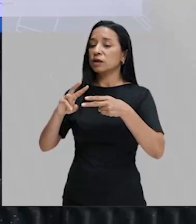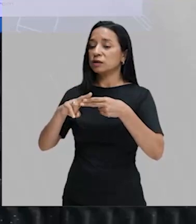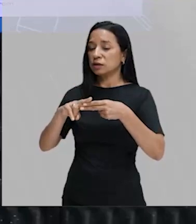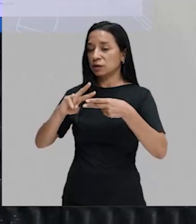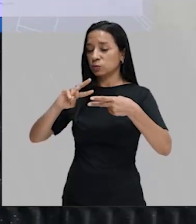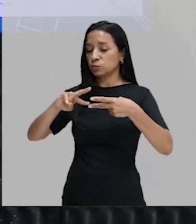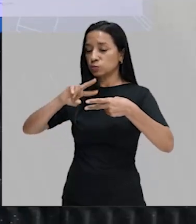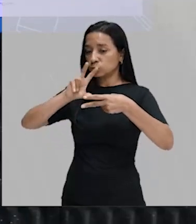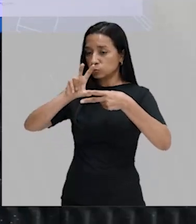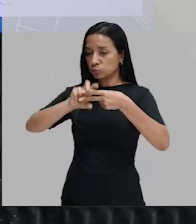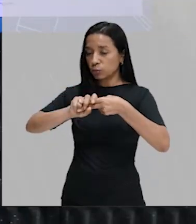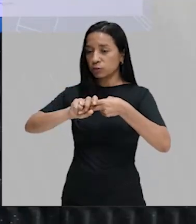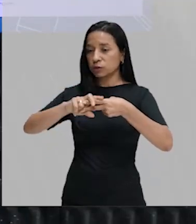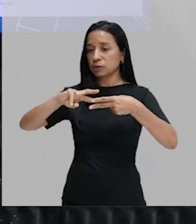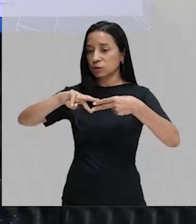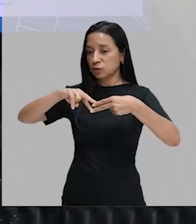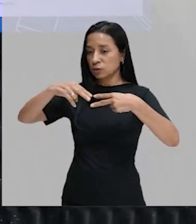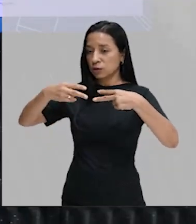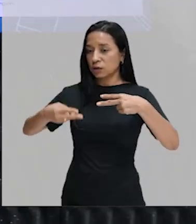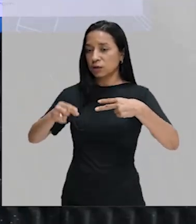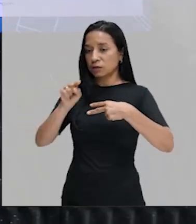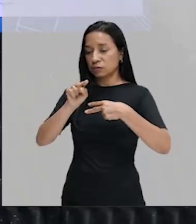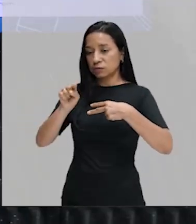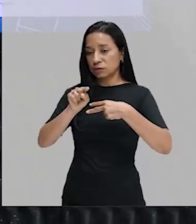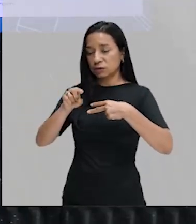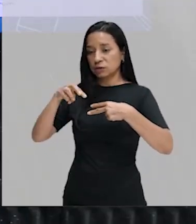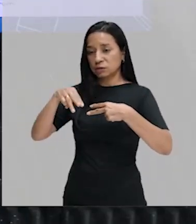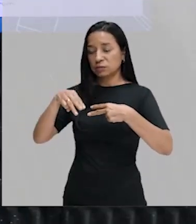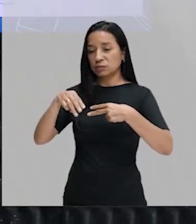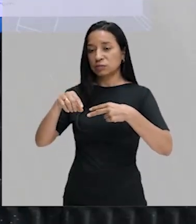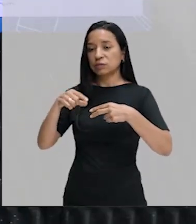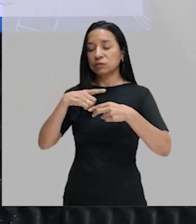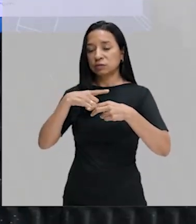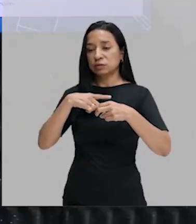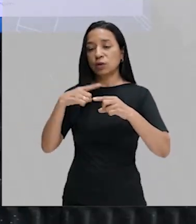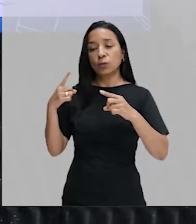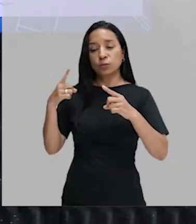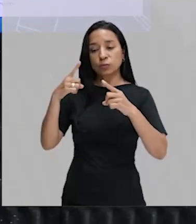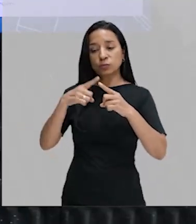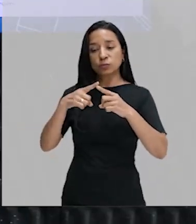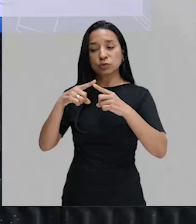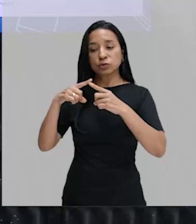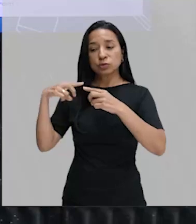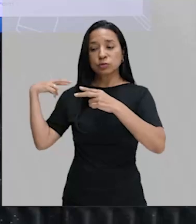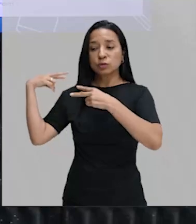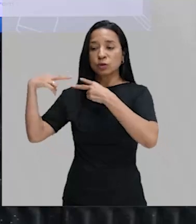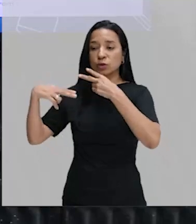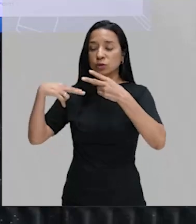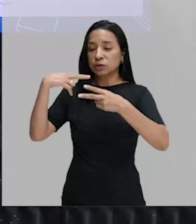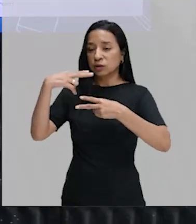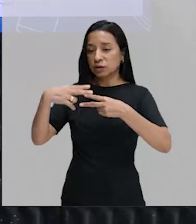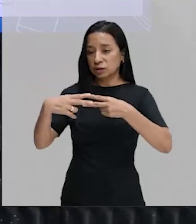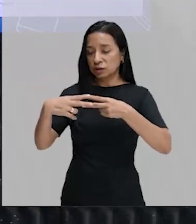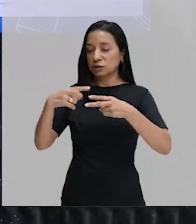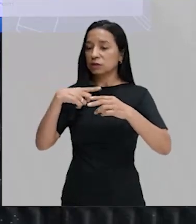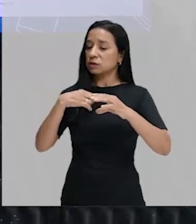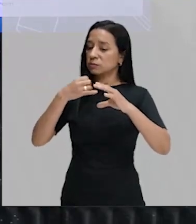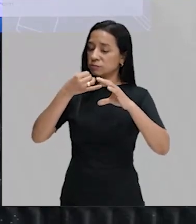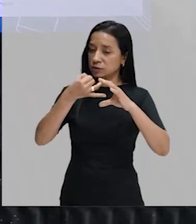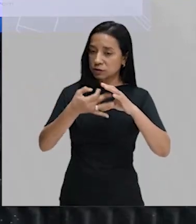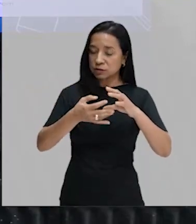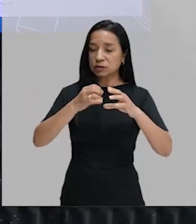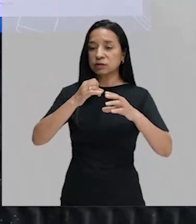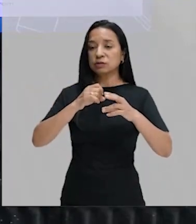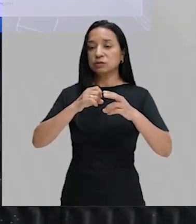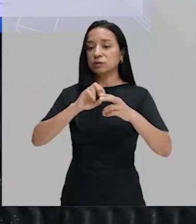de herança de alelos múltiplos, vários alelos que determinam uma mesma característica. Tenho 3 alelos